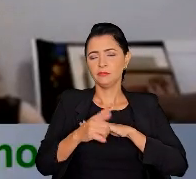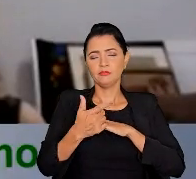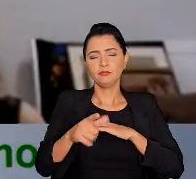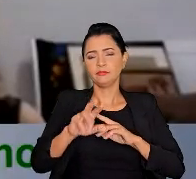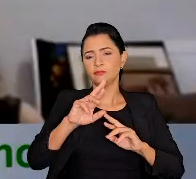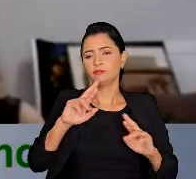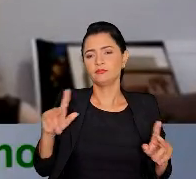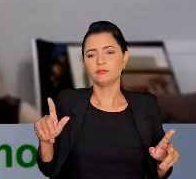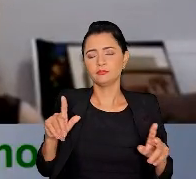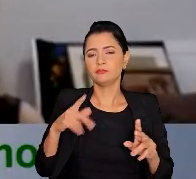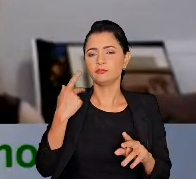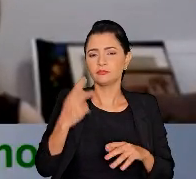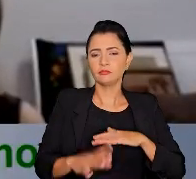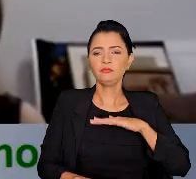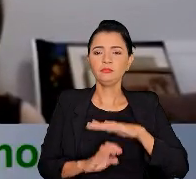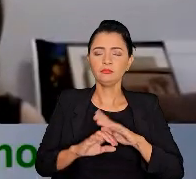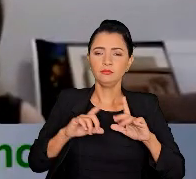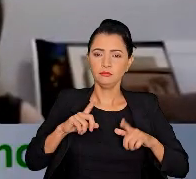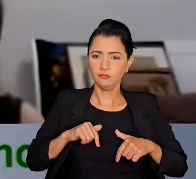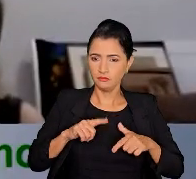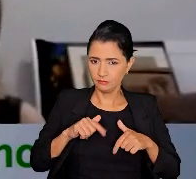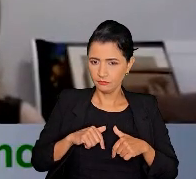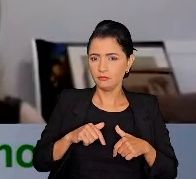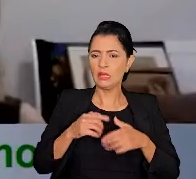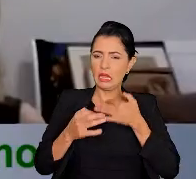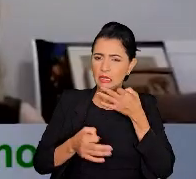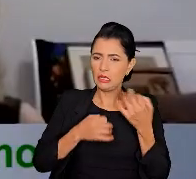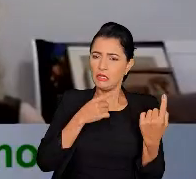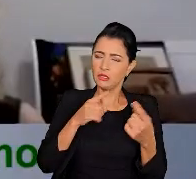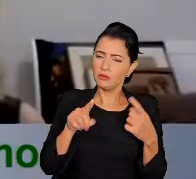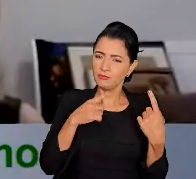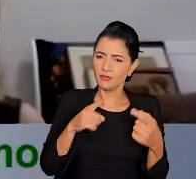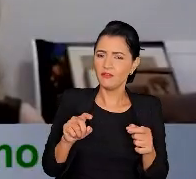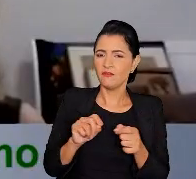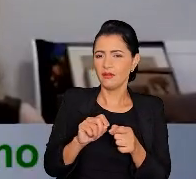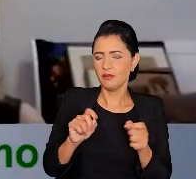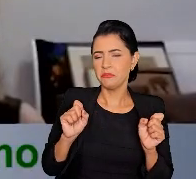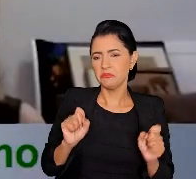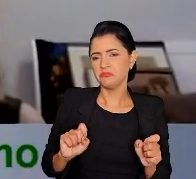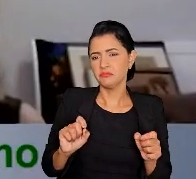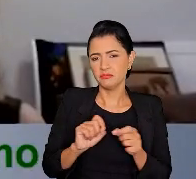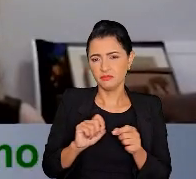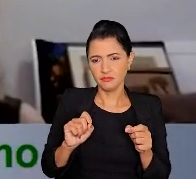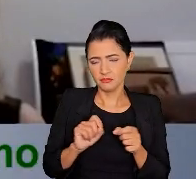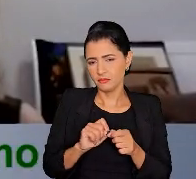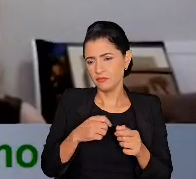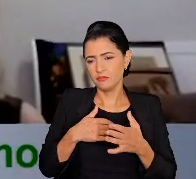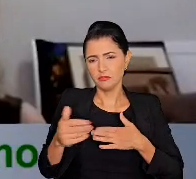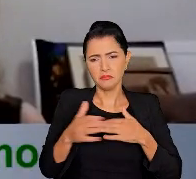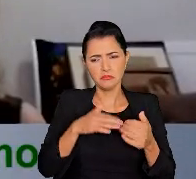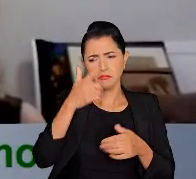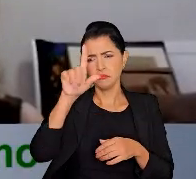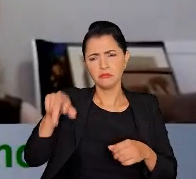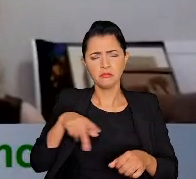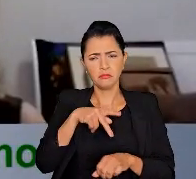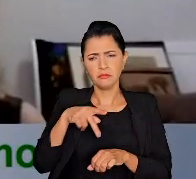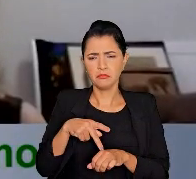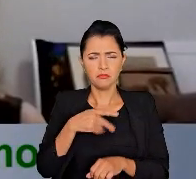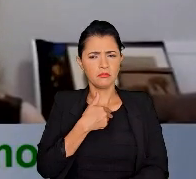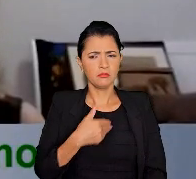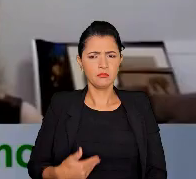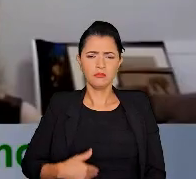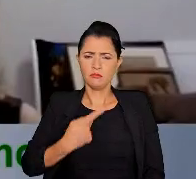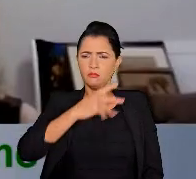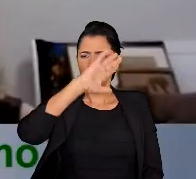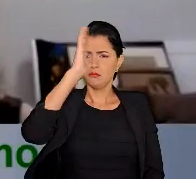do Estado de Israel. E as críticas que se fazem, que podem ser feitas como a qualquer país, ao governo do Brasil, ao